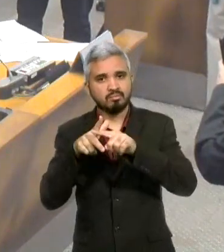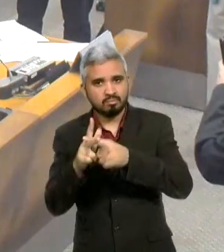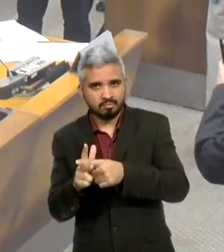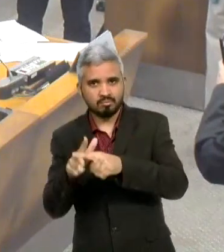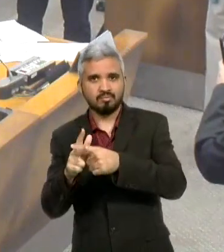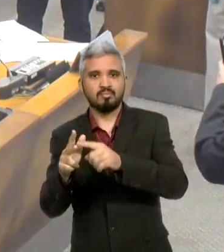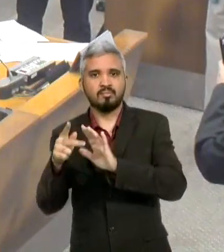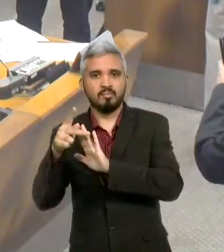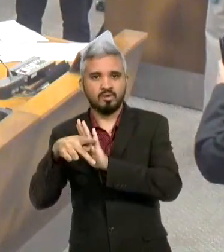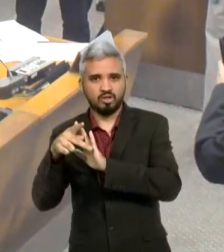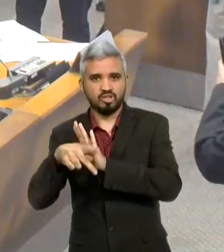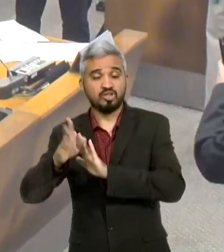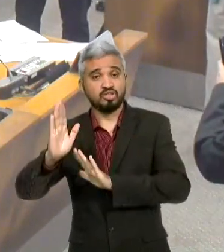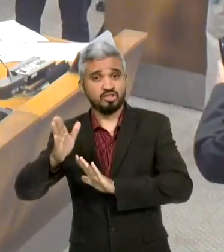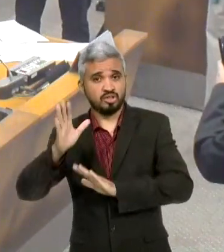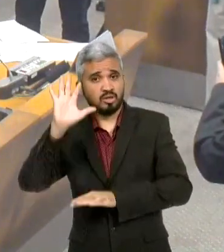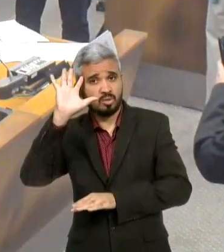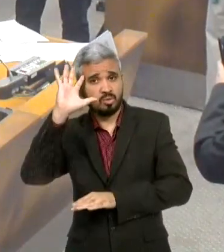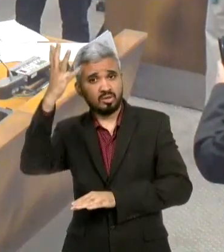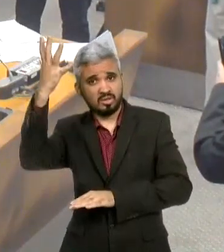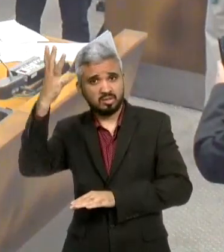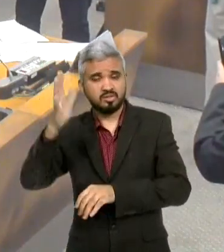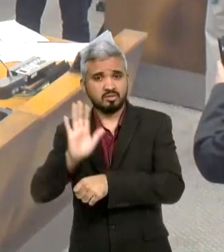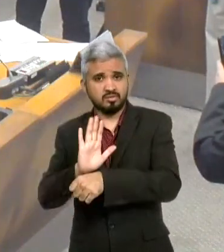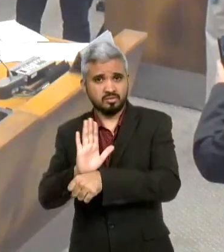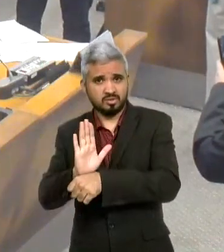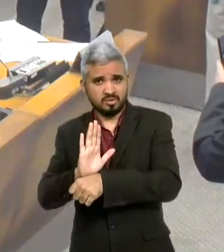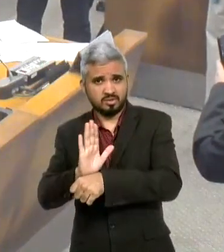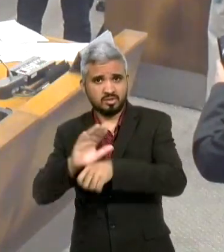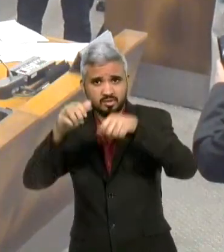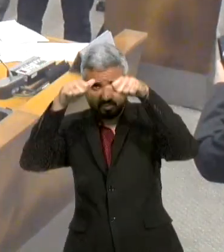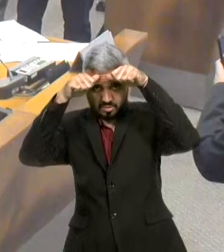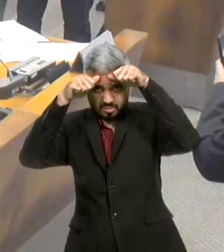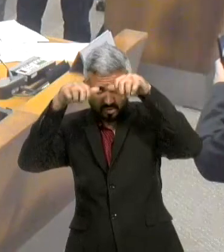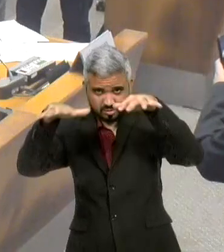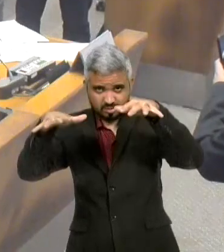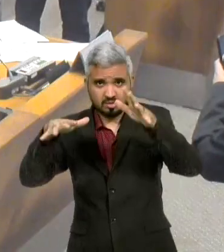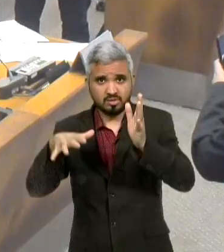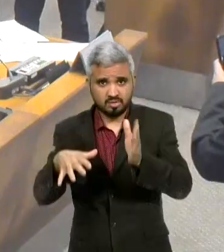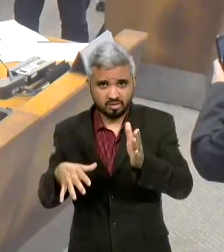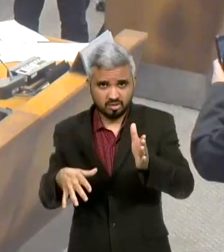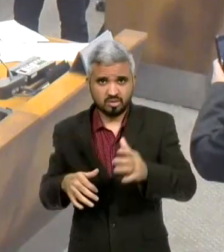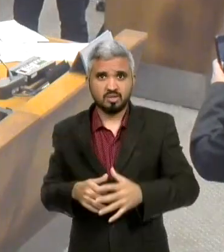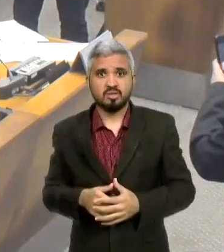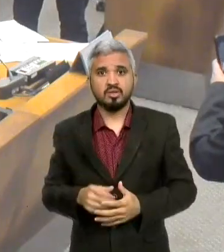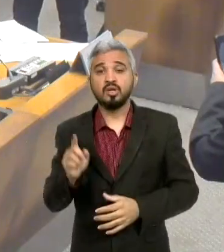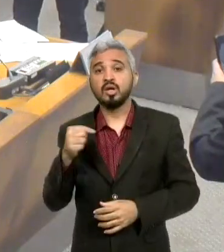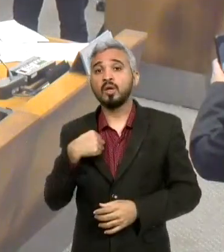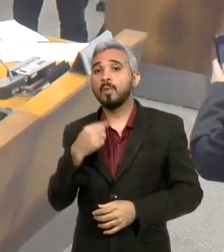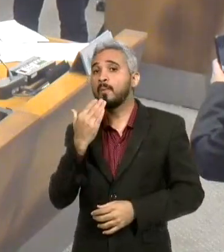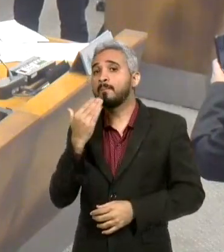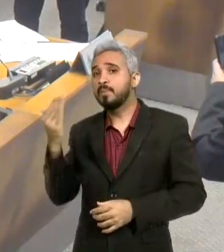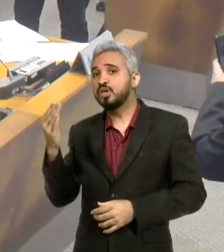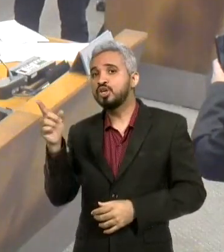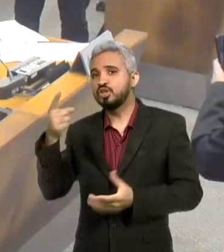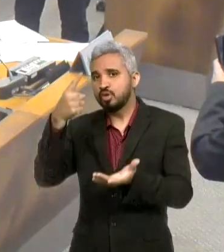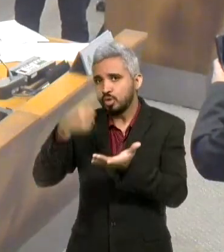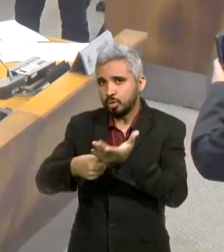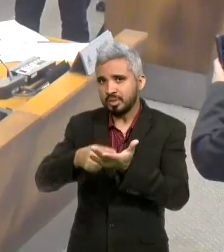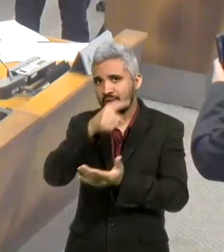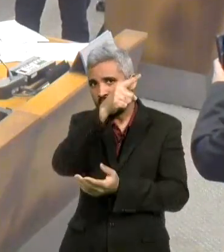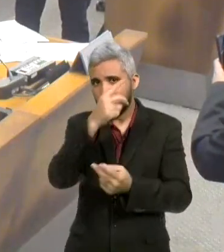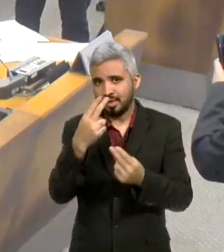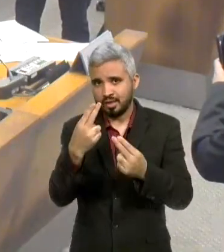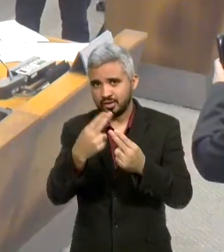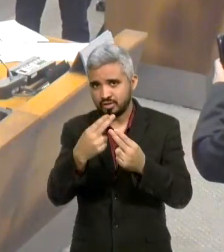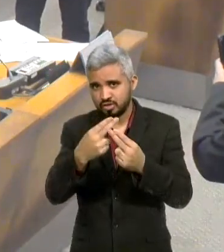do cinema itinerante, já inclusive pedia a ele para que a gente fizesse essa agenda em Timon, para que a gente pudesse dar oportunidade a